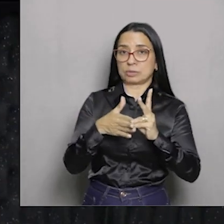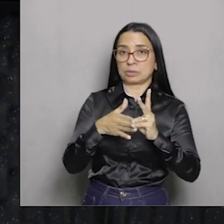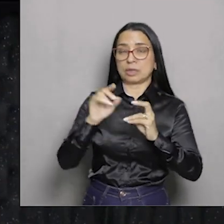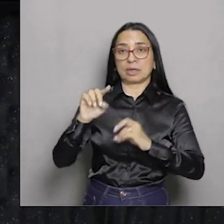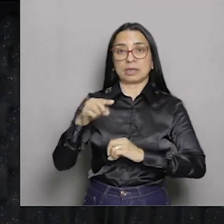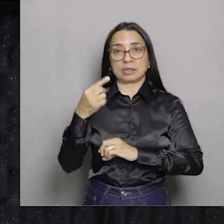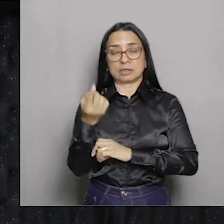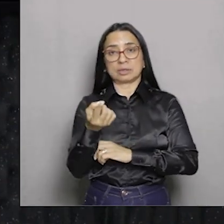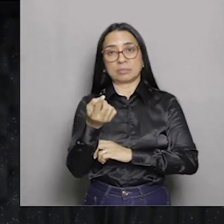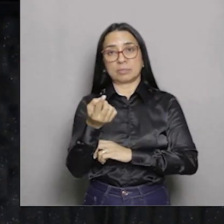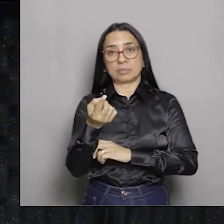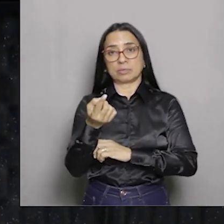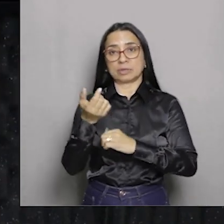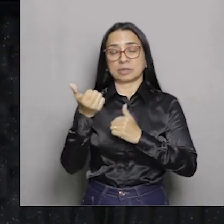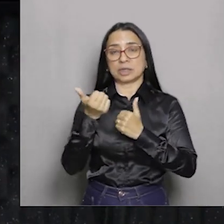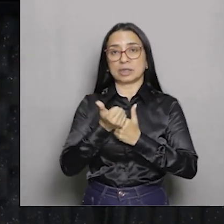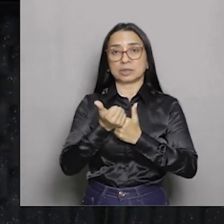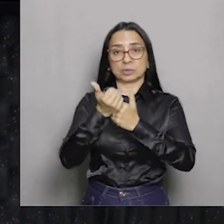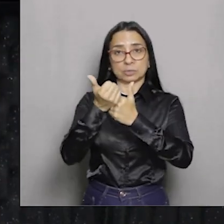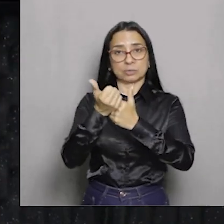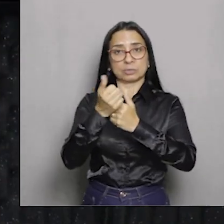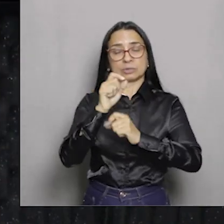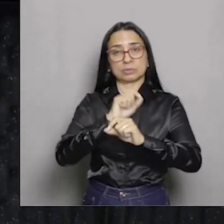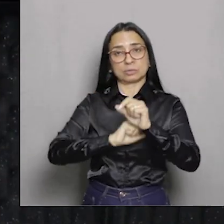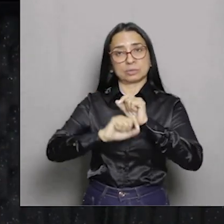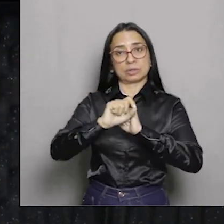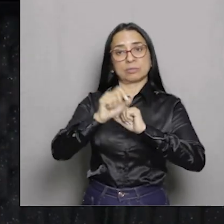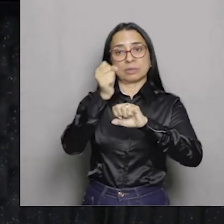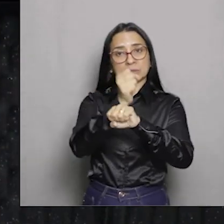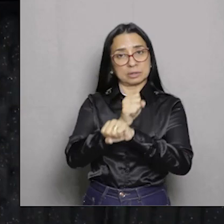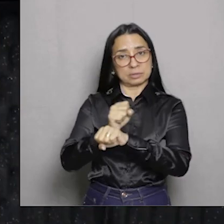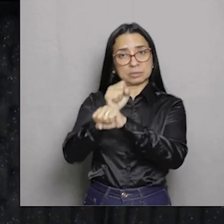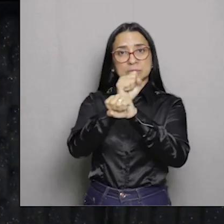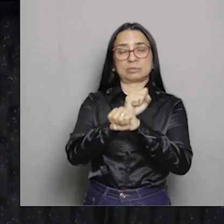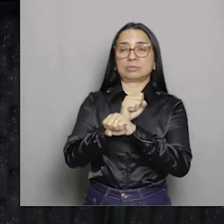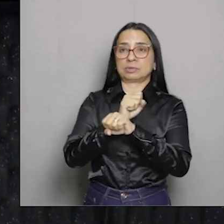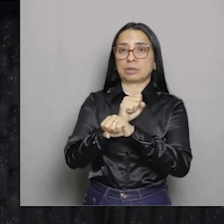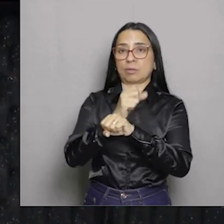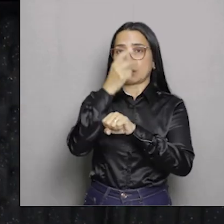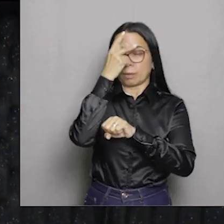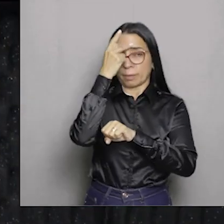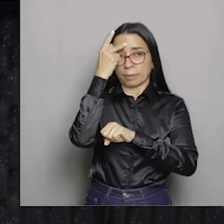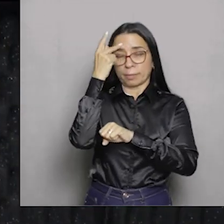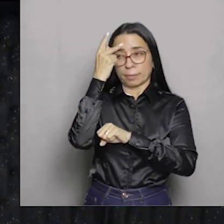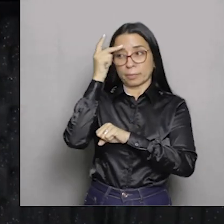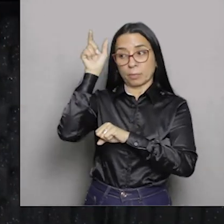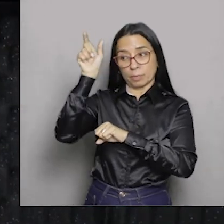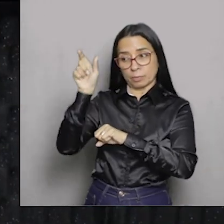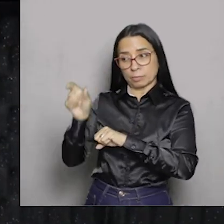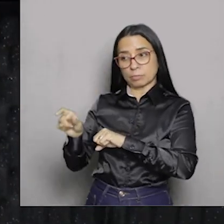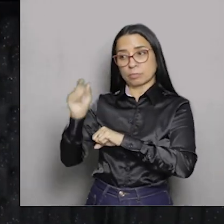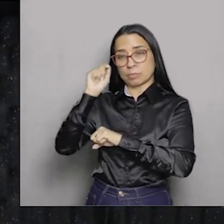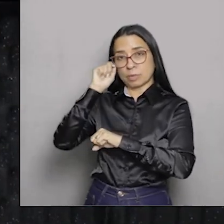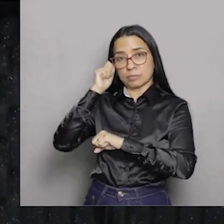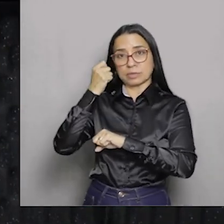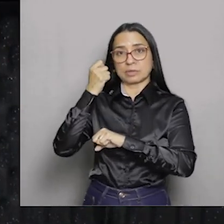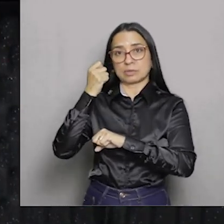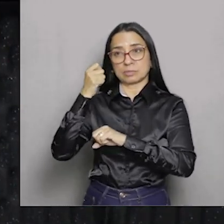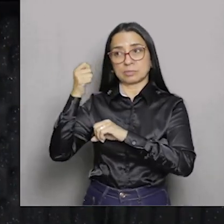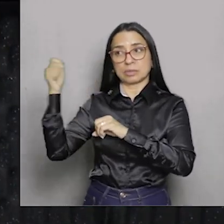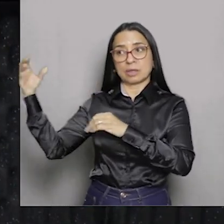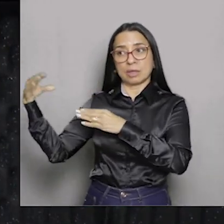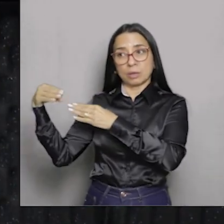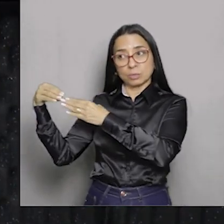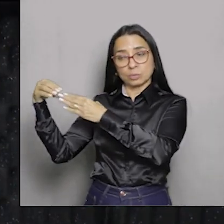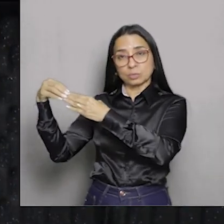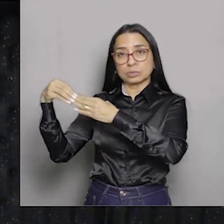Posteriormente, vai se substituir essa escravidão indígena pela escravidão africana, através do tráfico